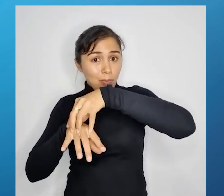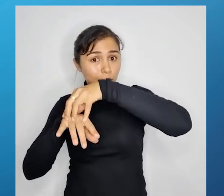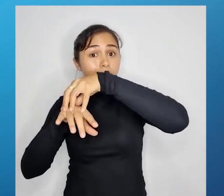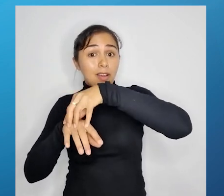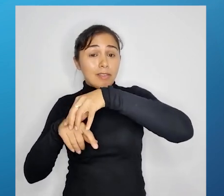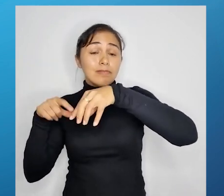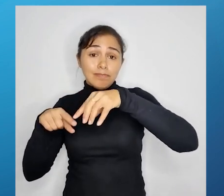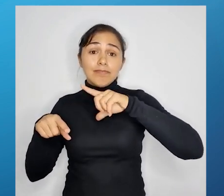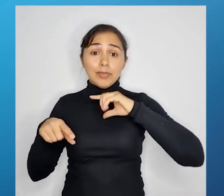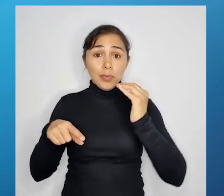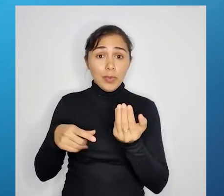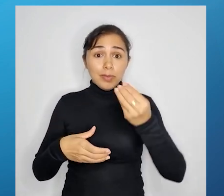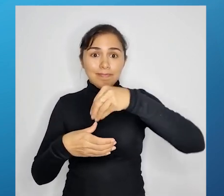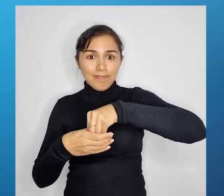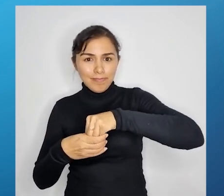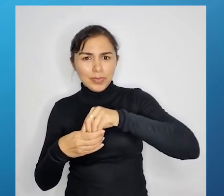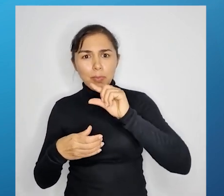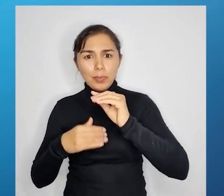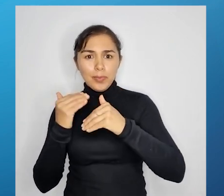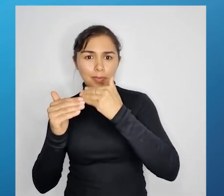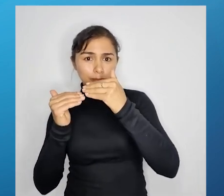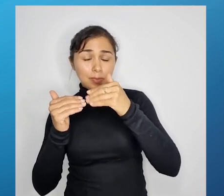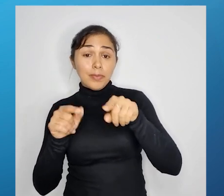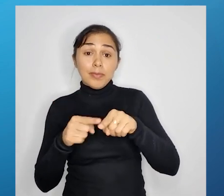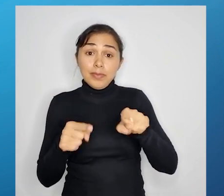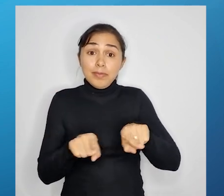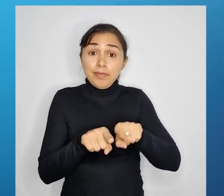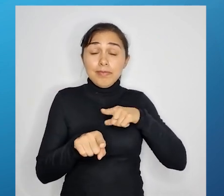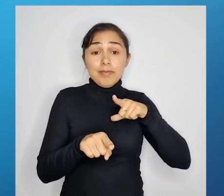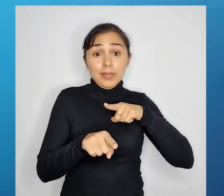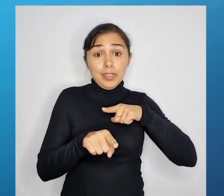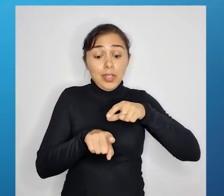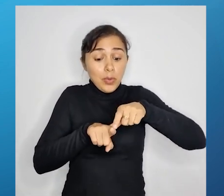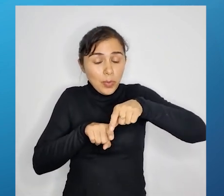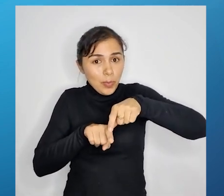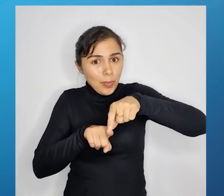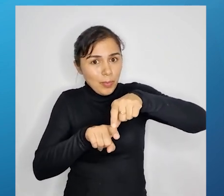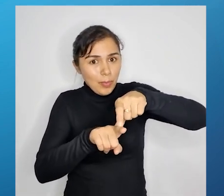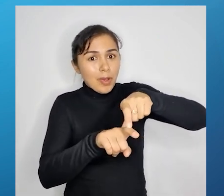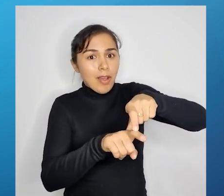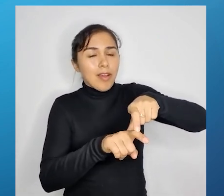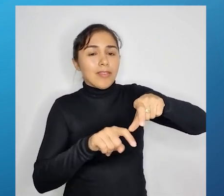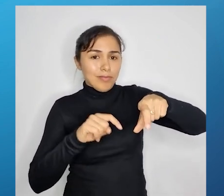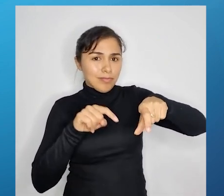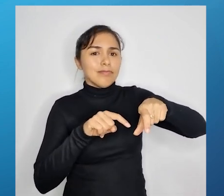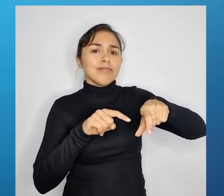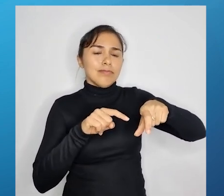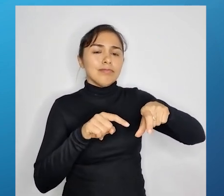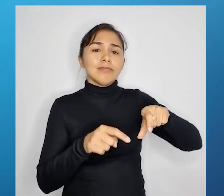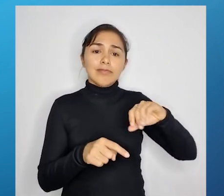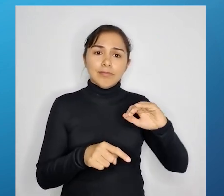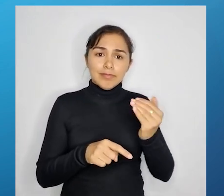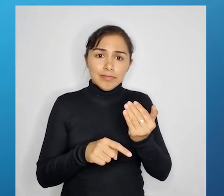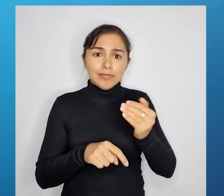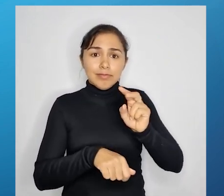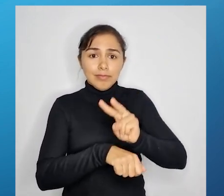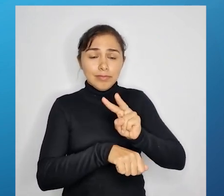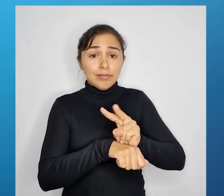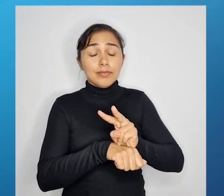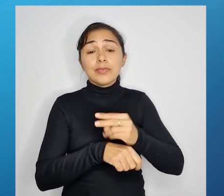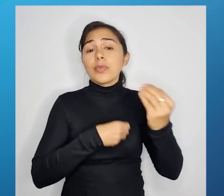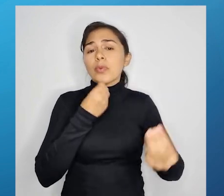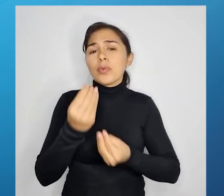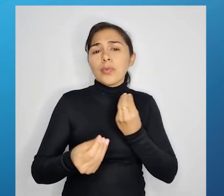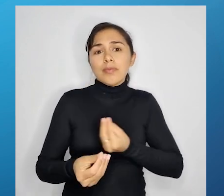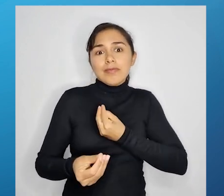concha interna, menos desenvolvida. Mais desenvolvida, formando uma camada só, nós temos nos caracóis, nos caramujos. Então vamos entender qual é o modo